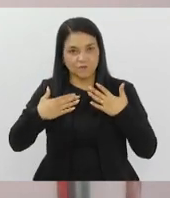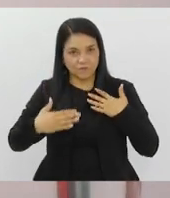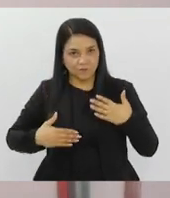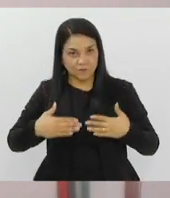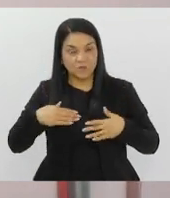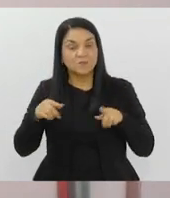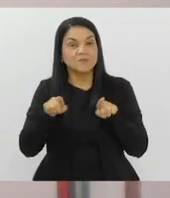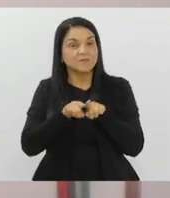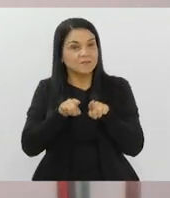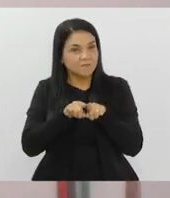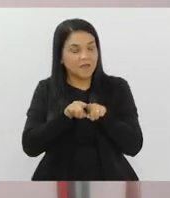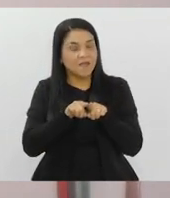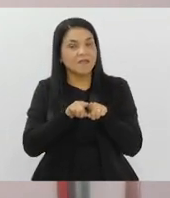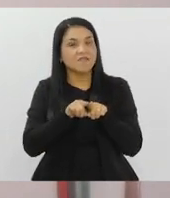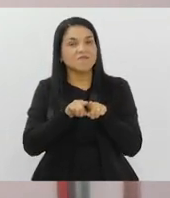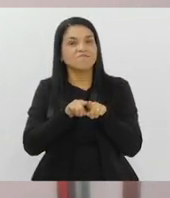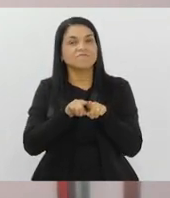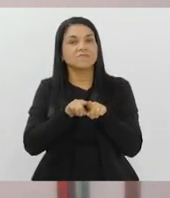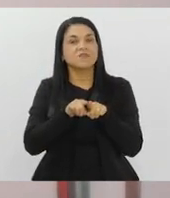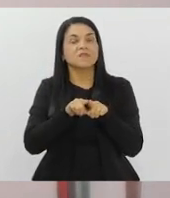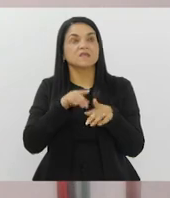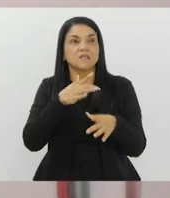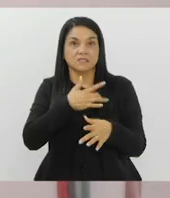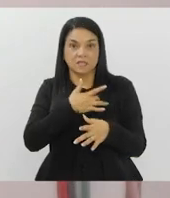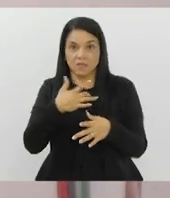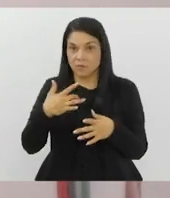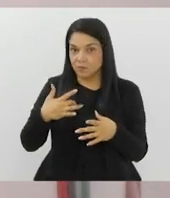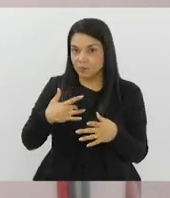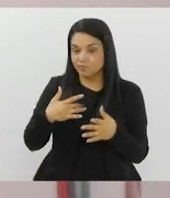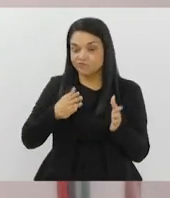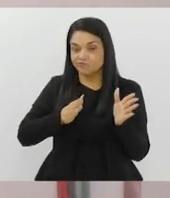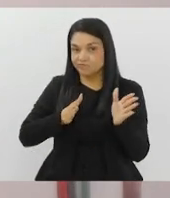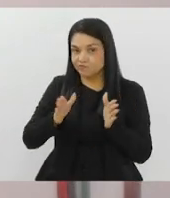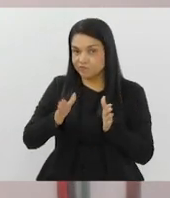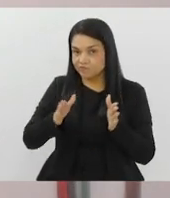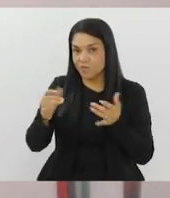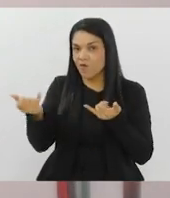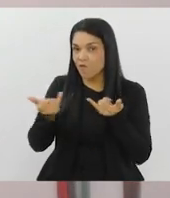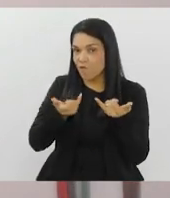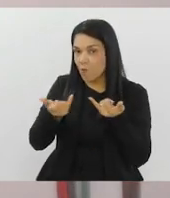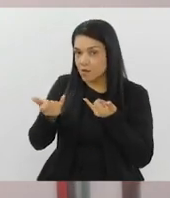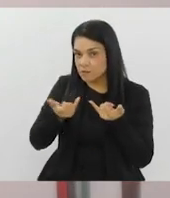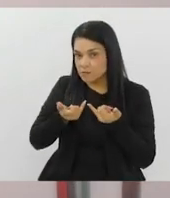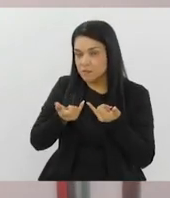sobre também formação em saúde, acesso à informação,